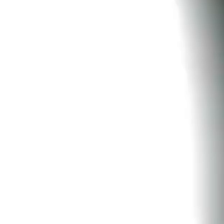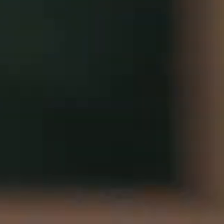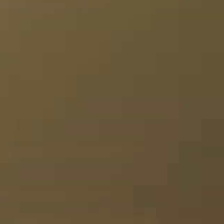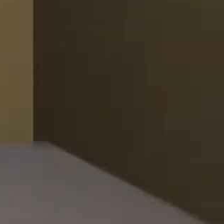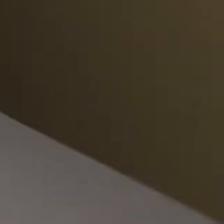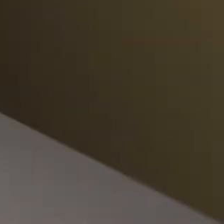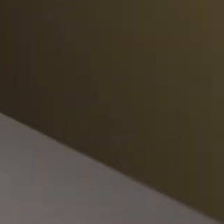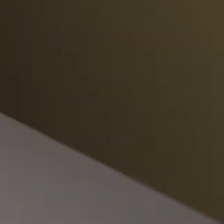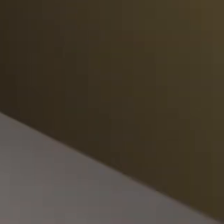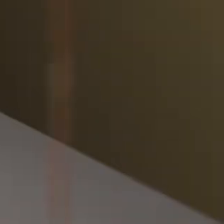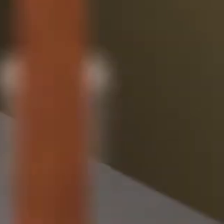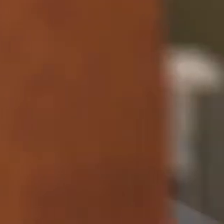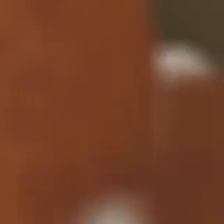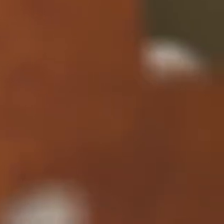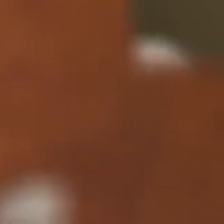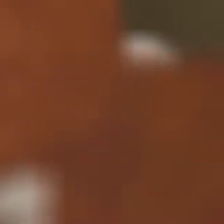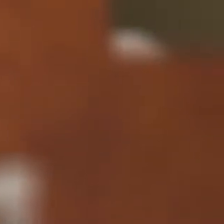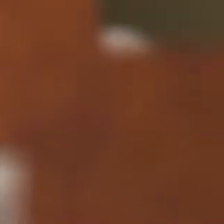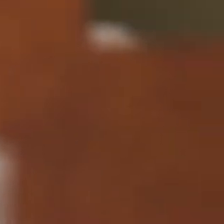Música